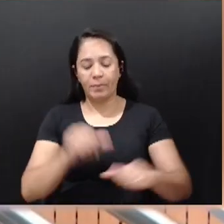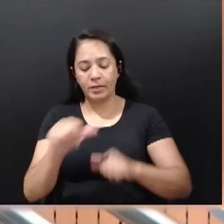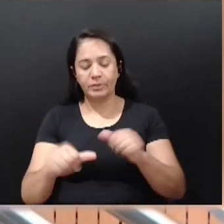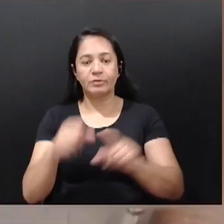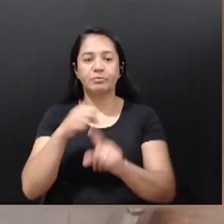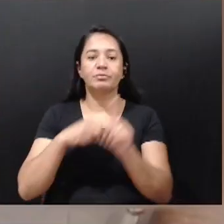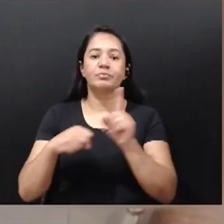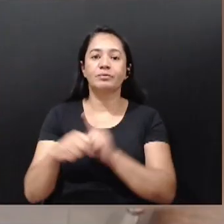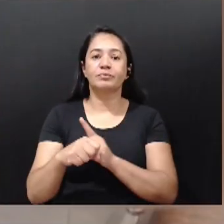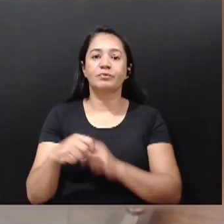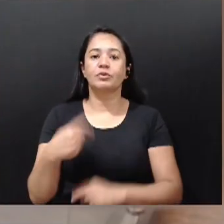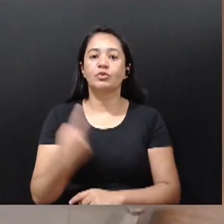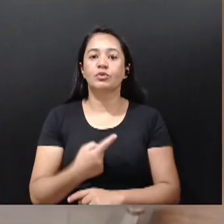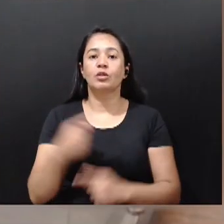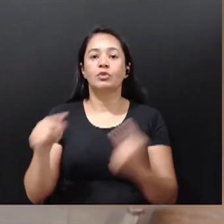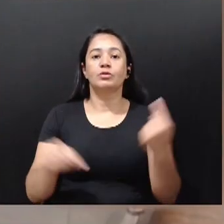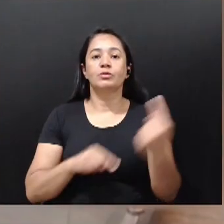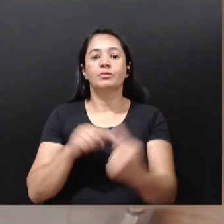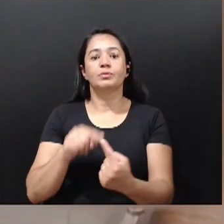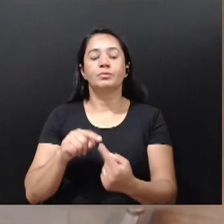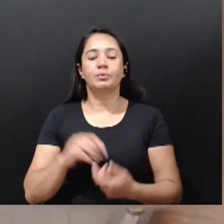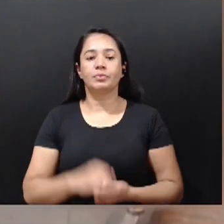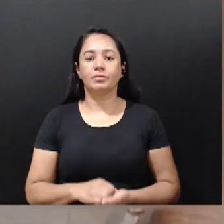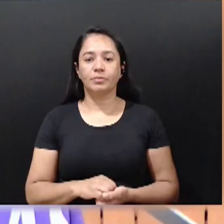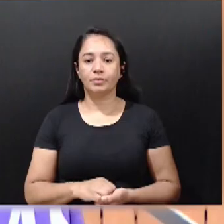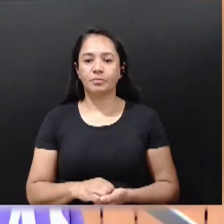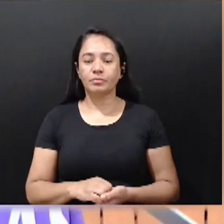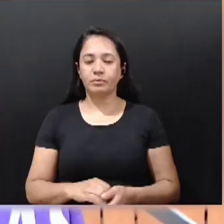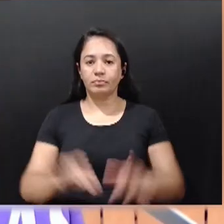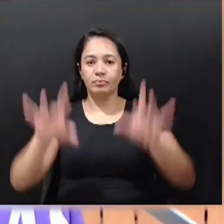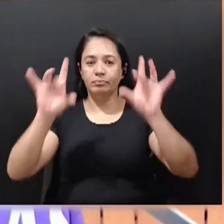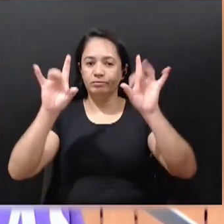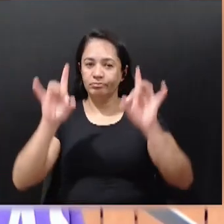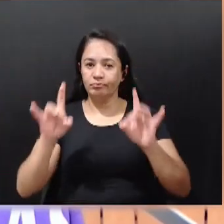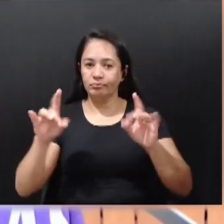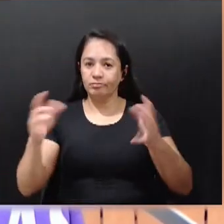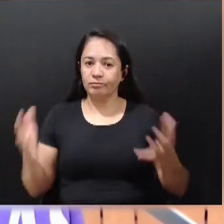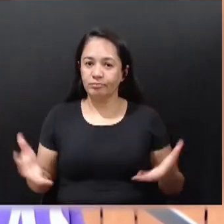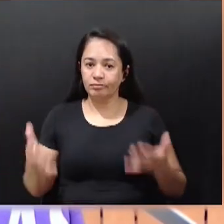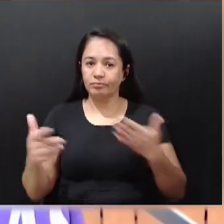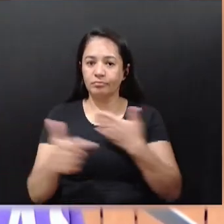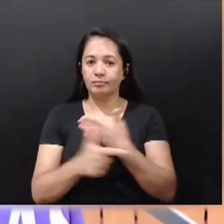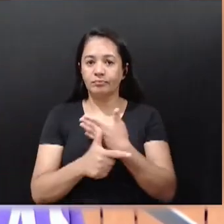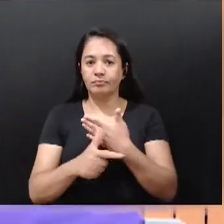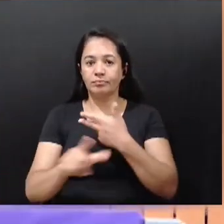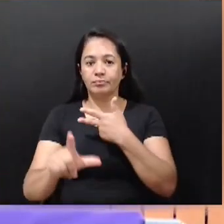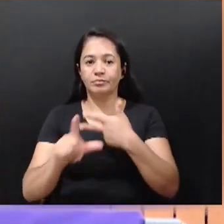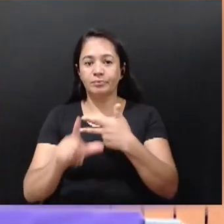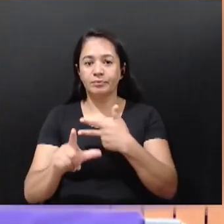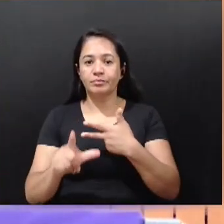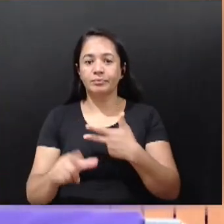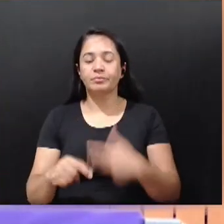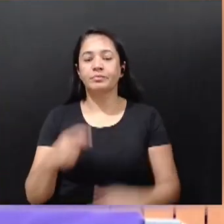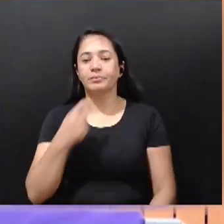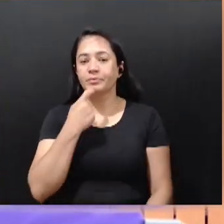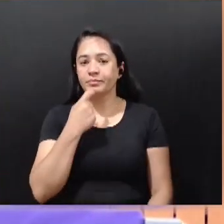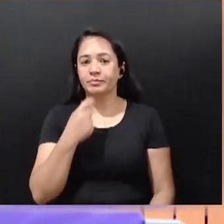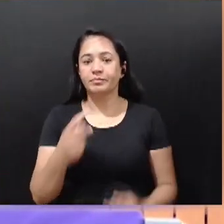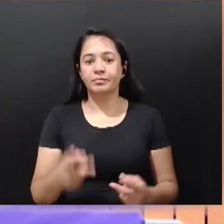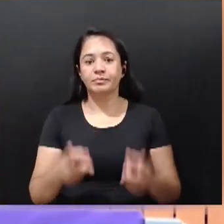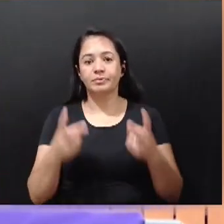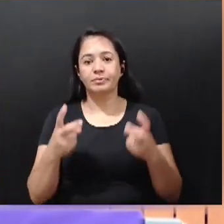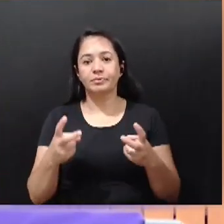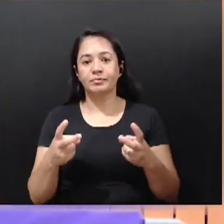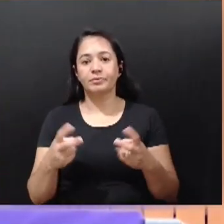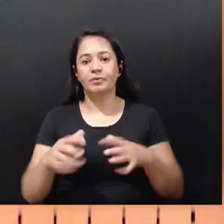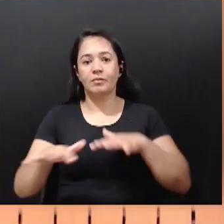grande objetivo. A solenidade reforçou o papel do Poder Legislativo em Campinas no reconhecimento de movimentos